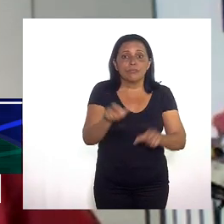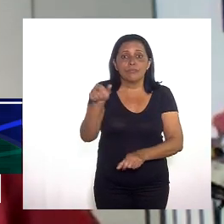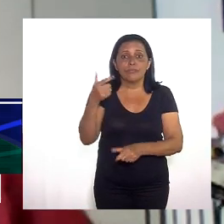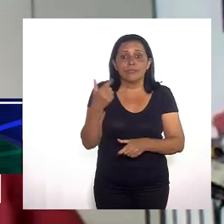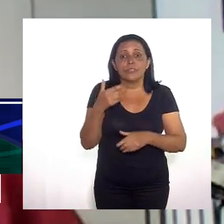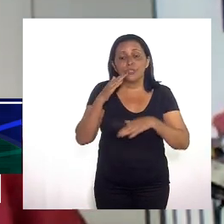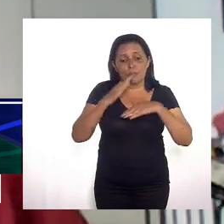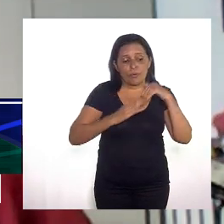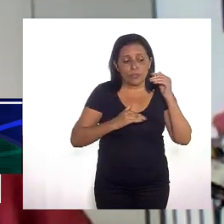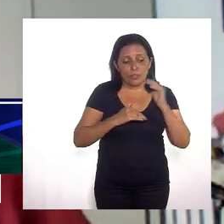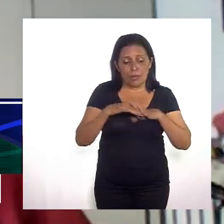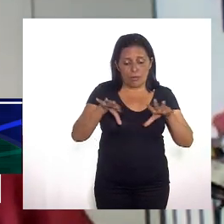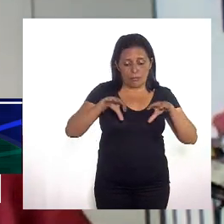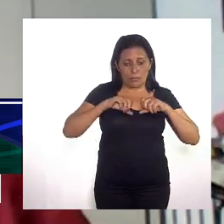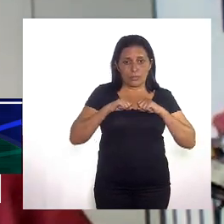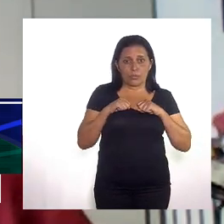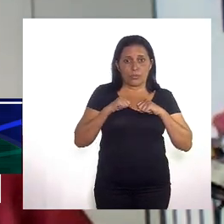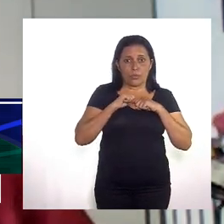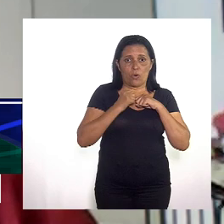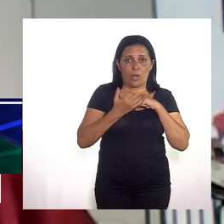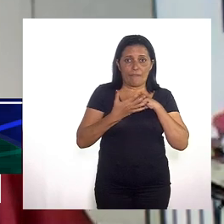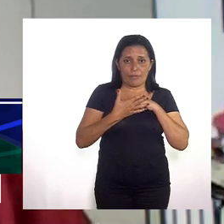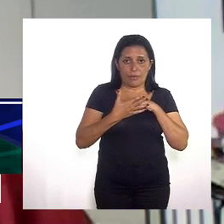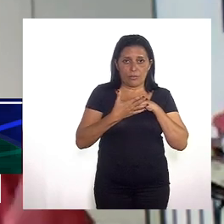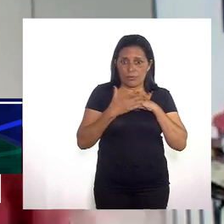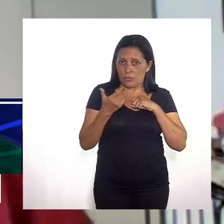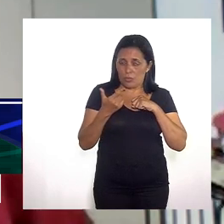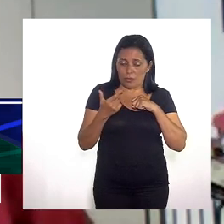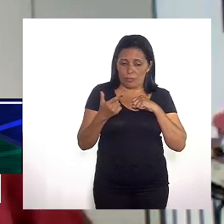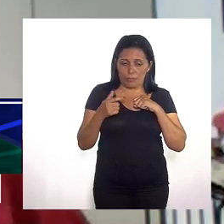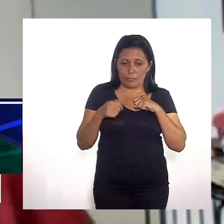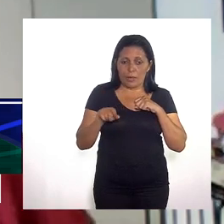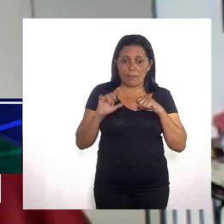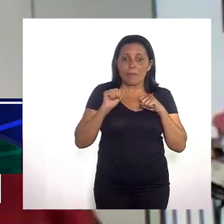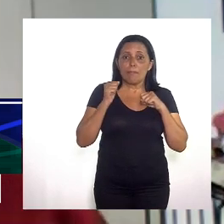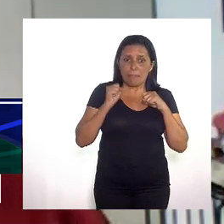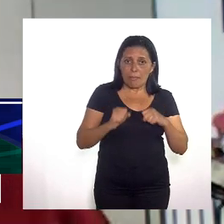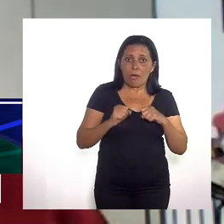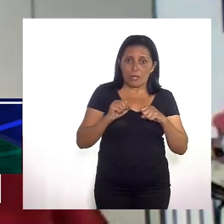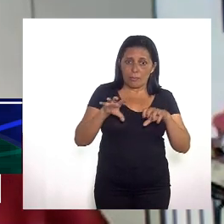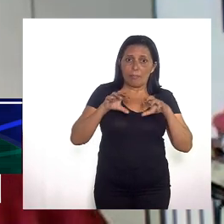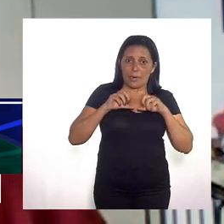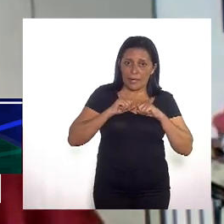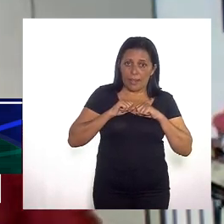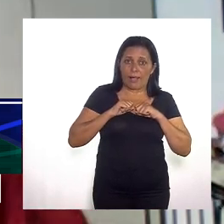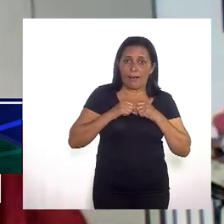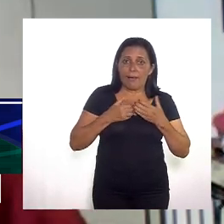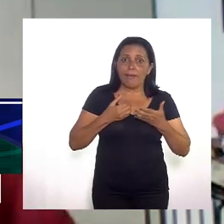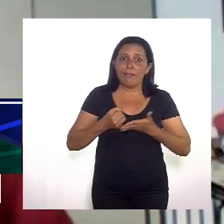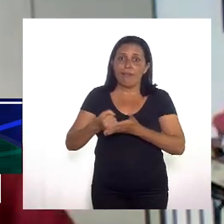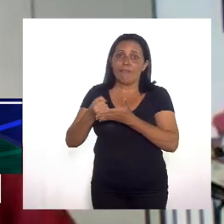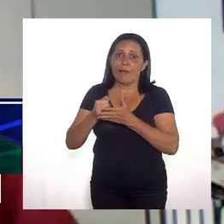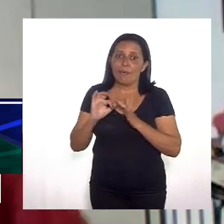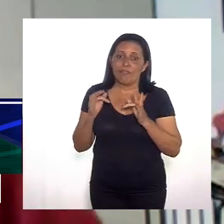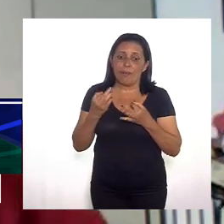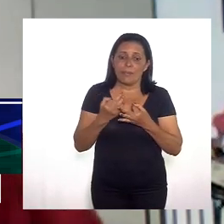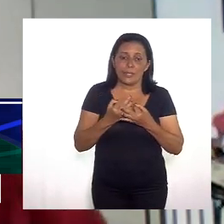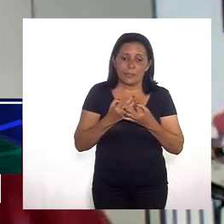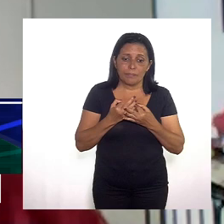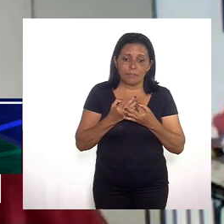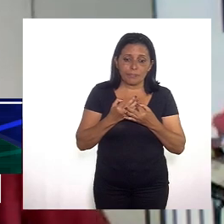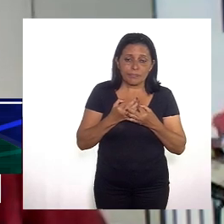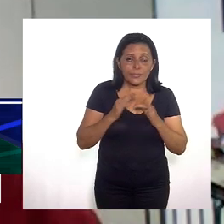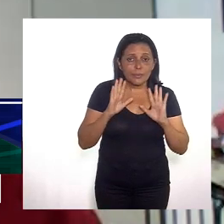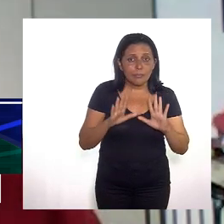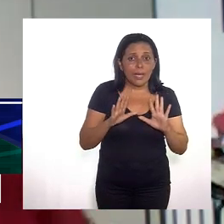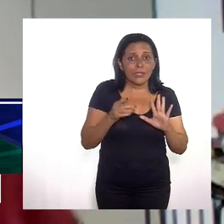menos possibilidade de pegar o coronavírus, mas ainda podem pegar e levar para suas famílias. Eles têm muito pouca possibilidade de vir a óbito,